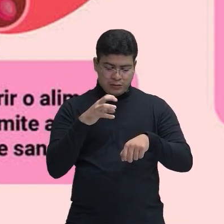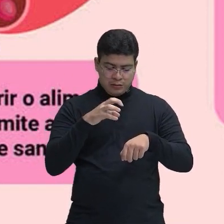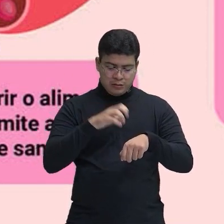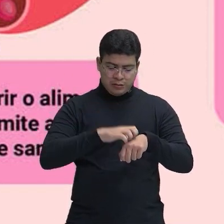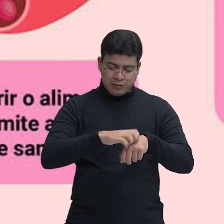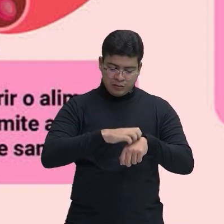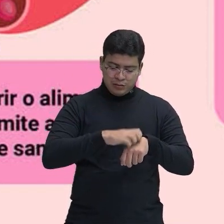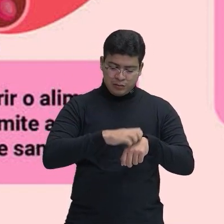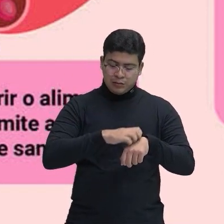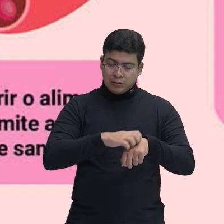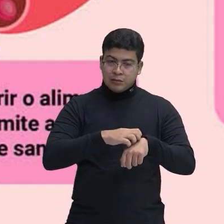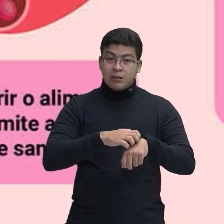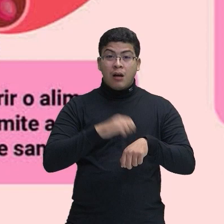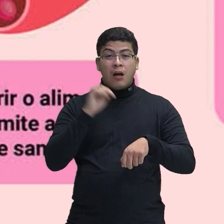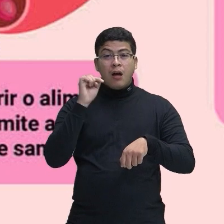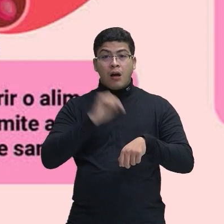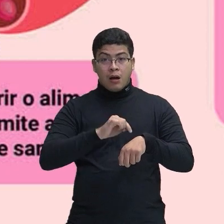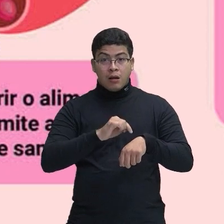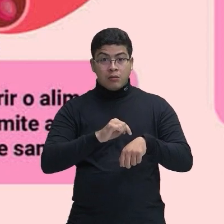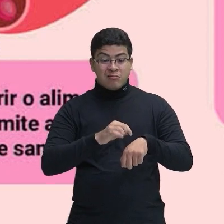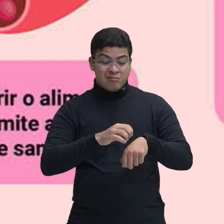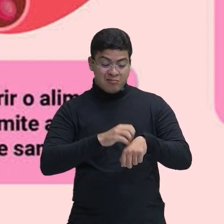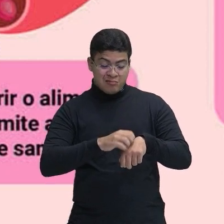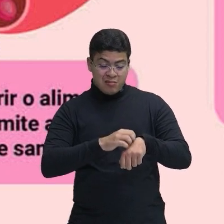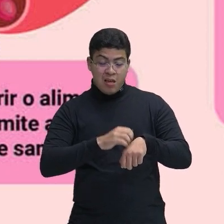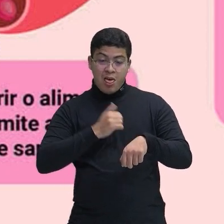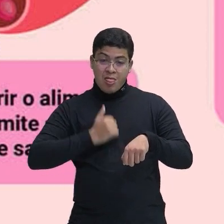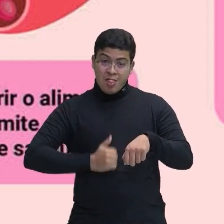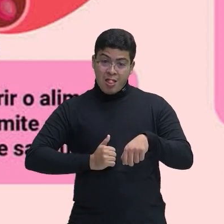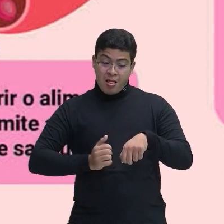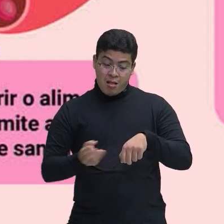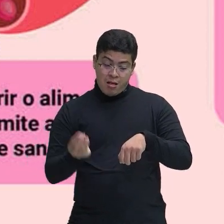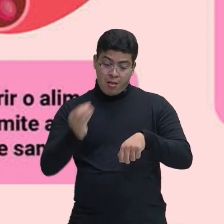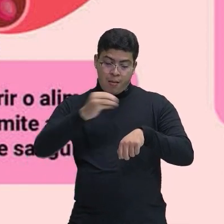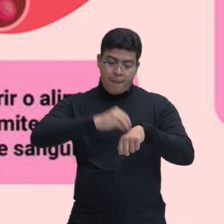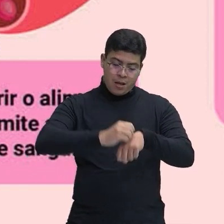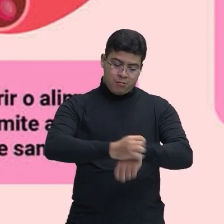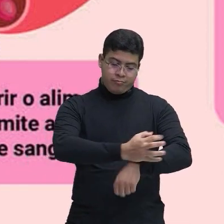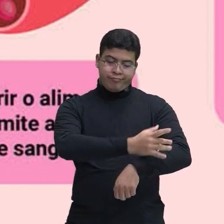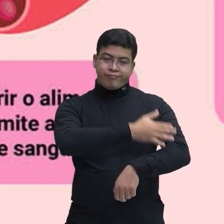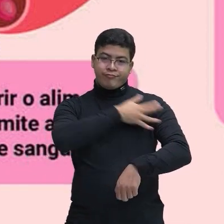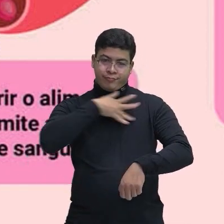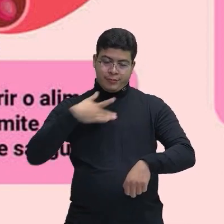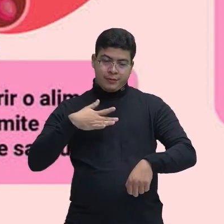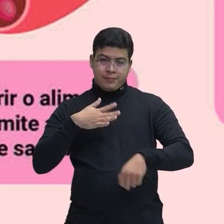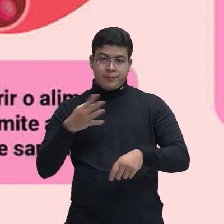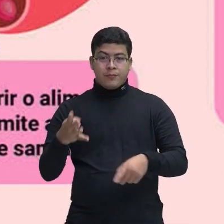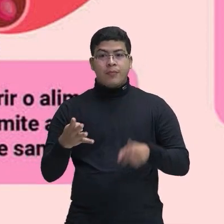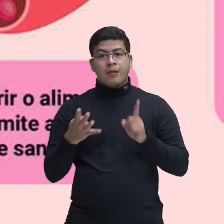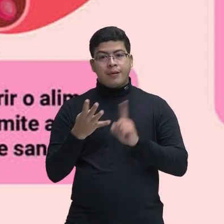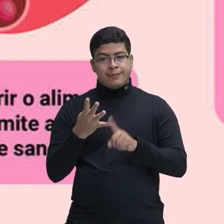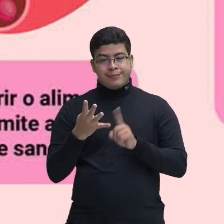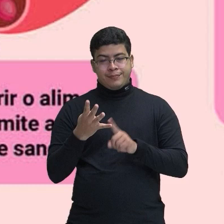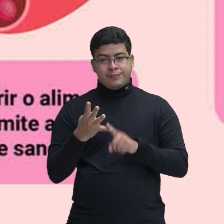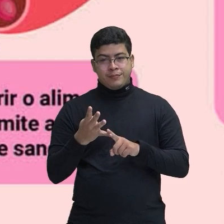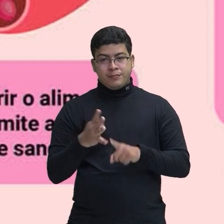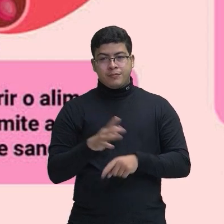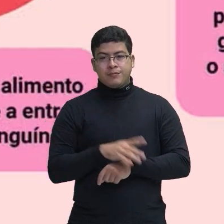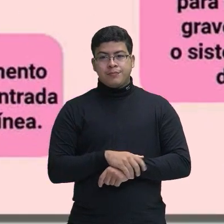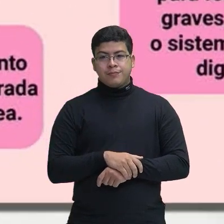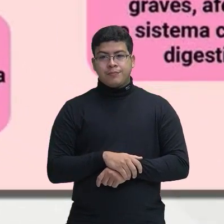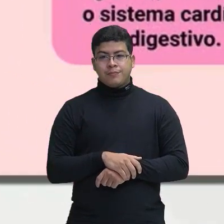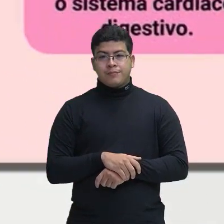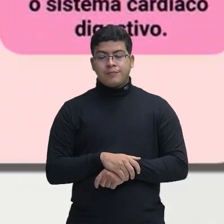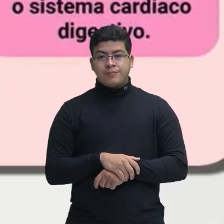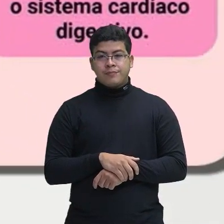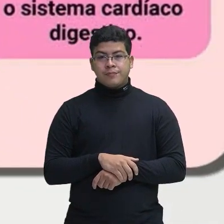vai contaminar e ingerir ali, ó, esse protozoário. Aqui na quarta etapa,